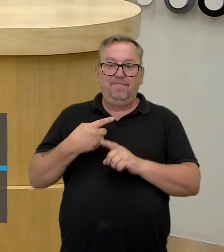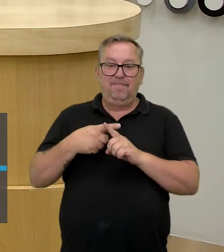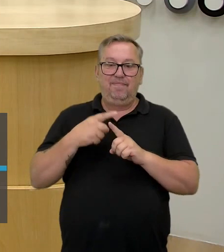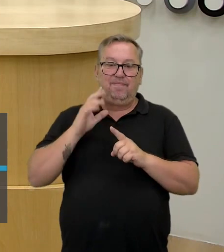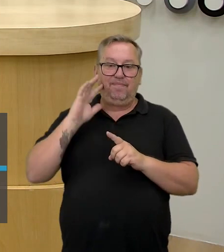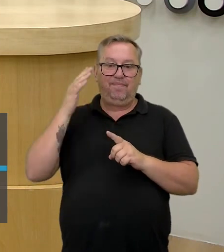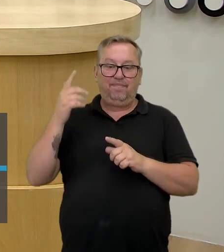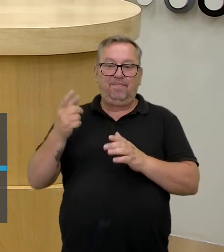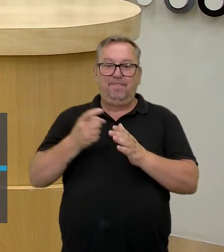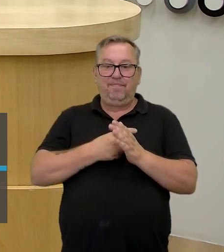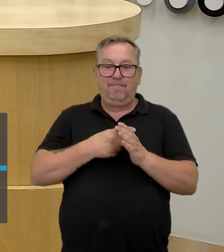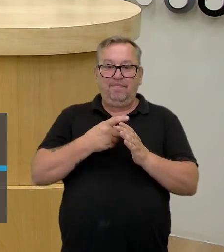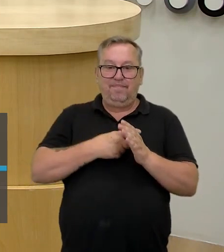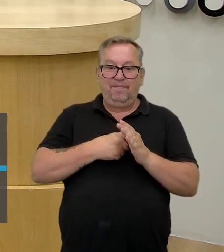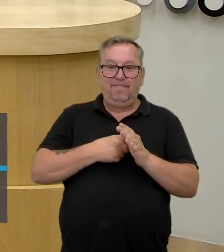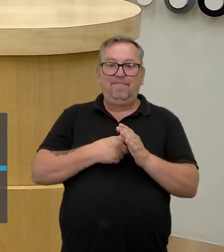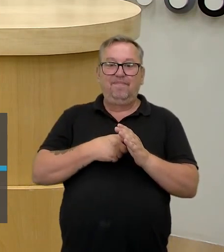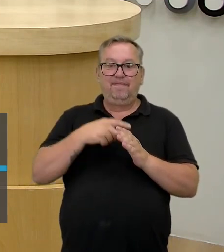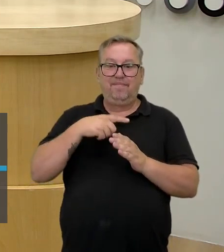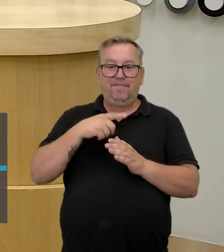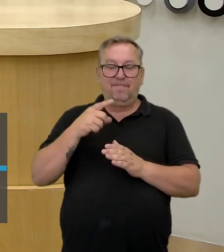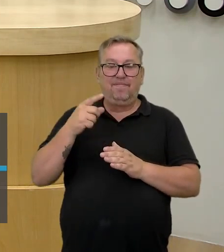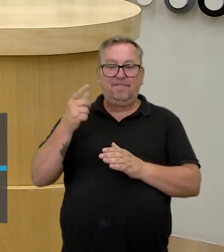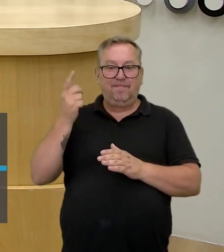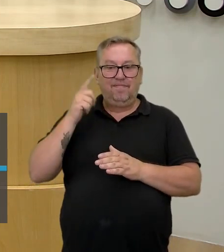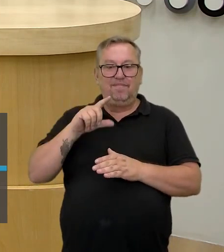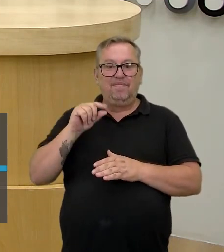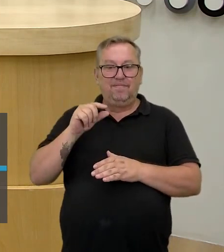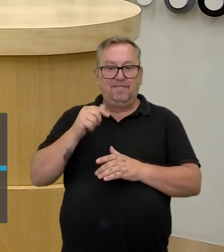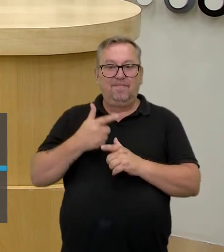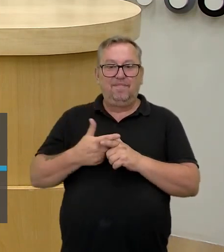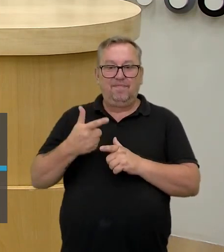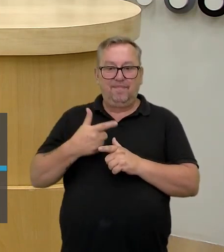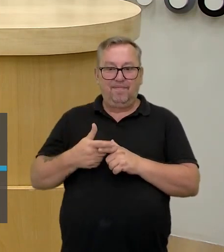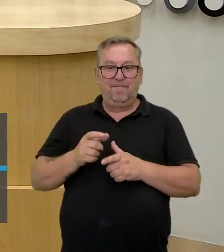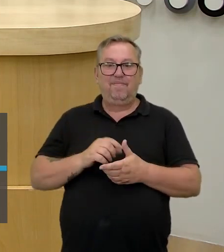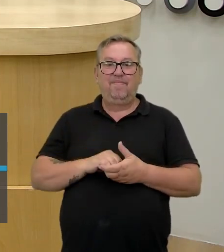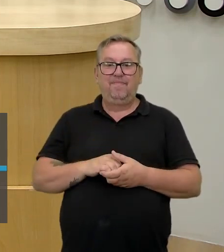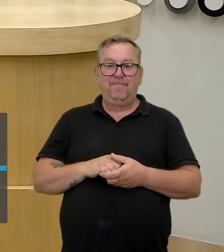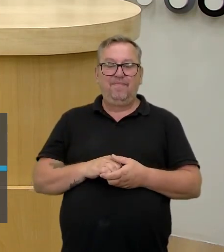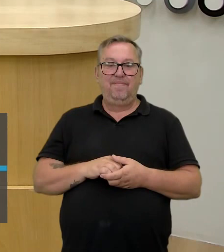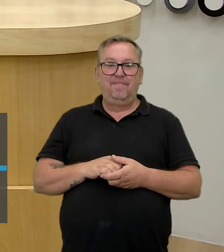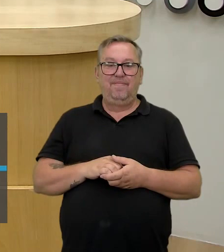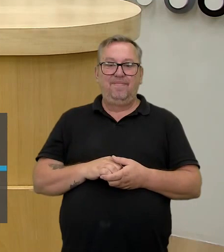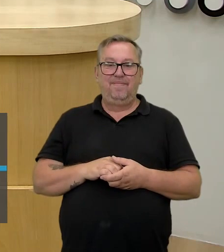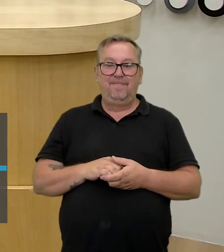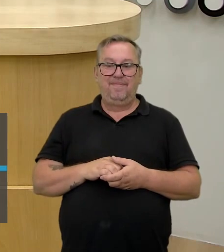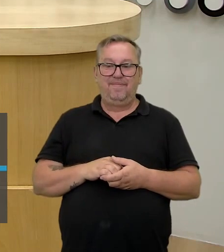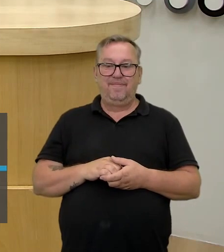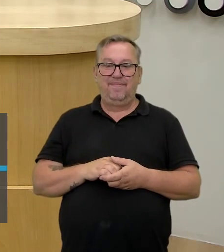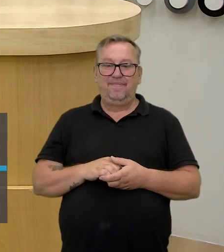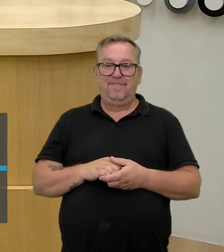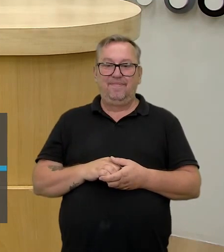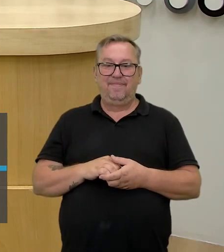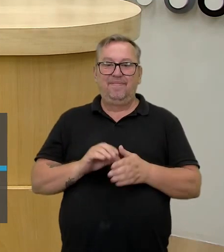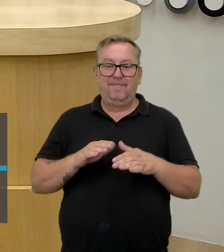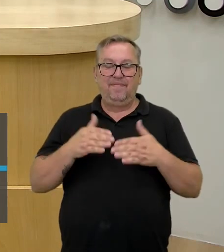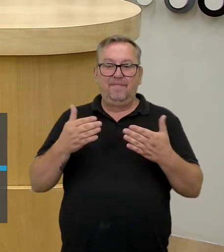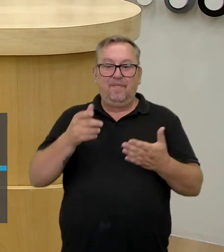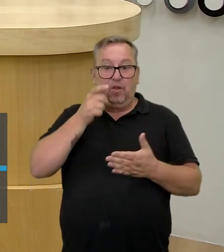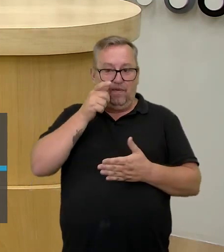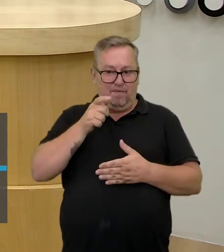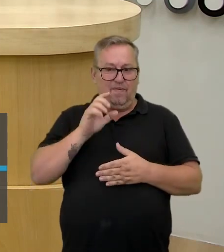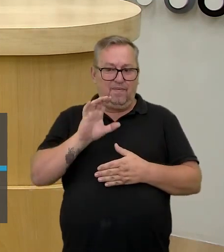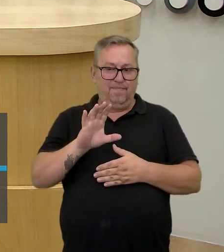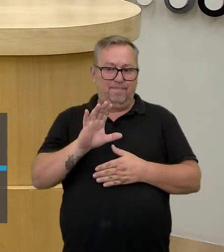se endividando e isso aí naturalmente gera o quê? Adivinha? Problema. O foco do nosso trabalho. Então é bem